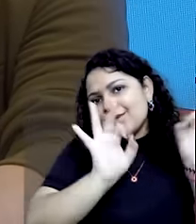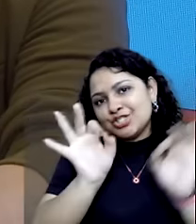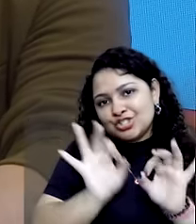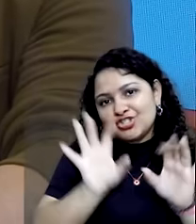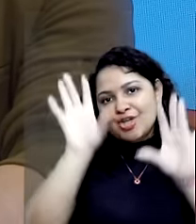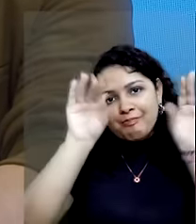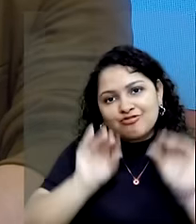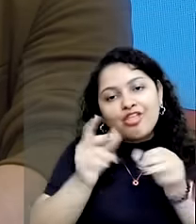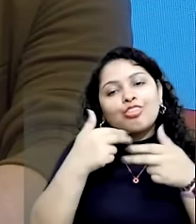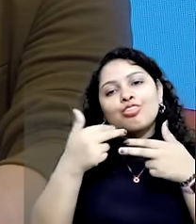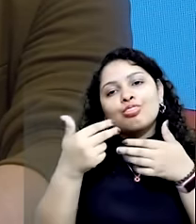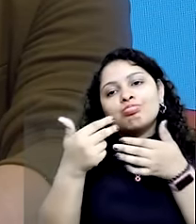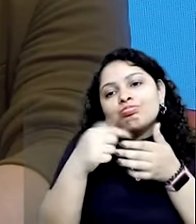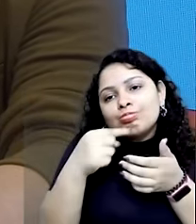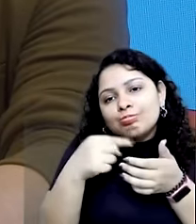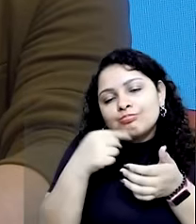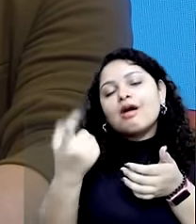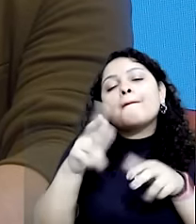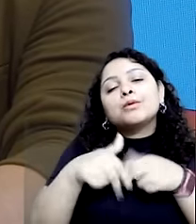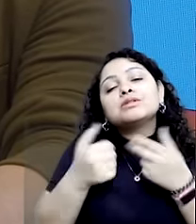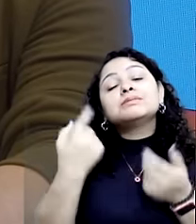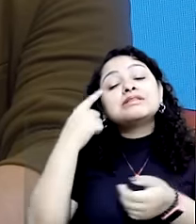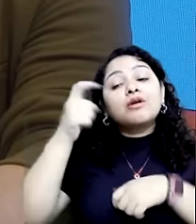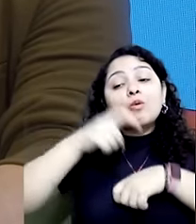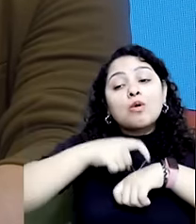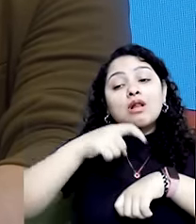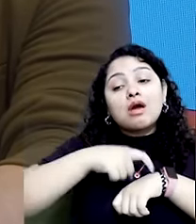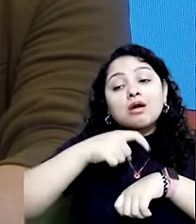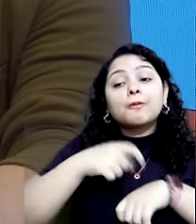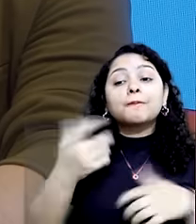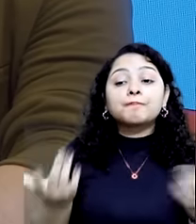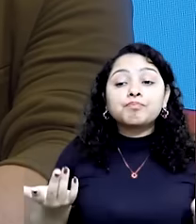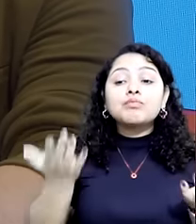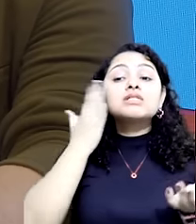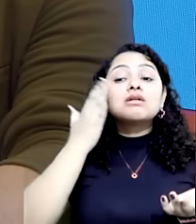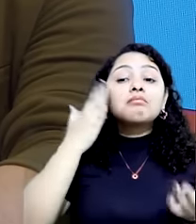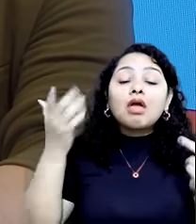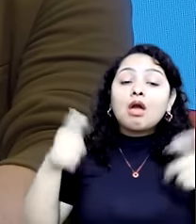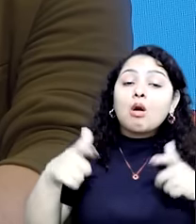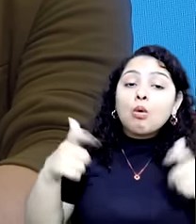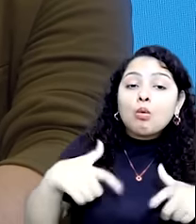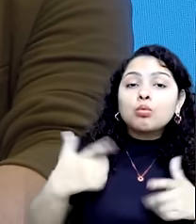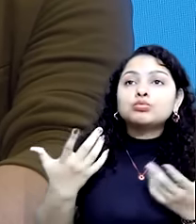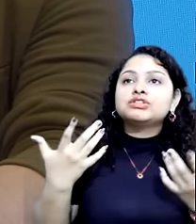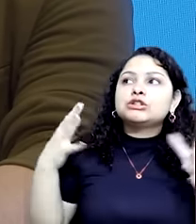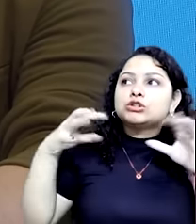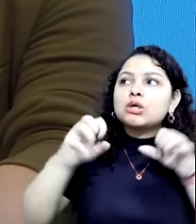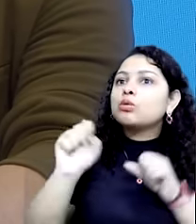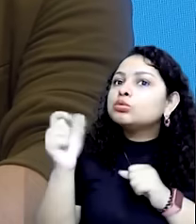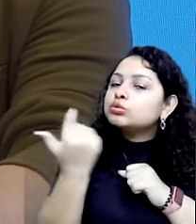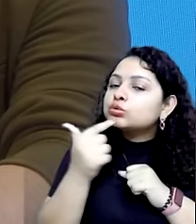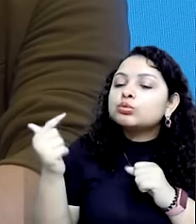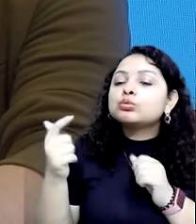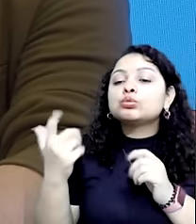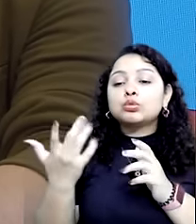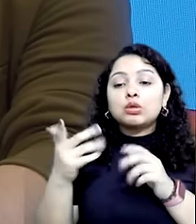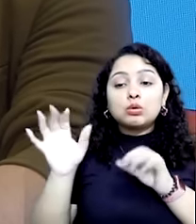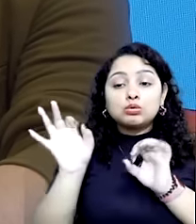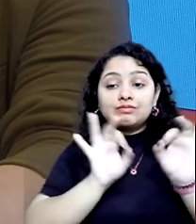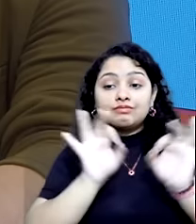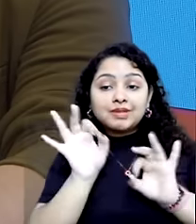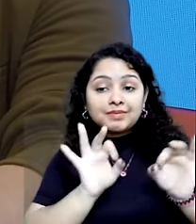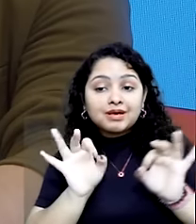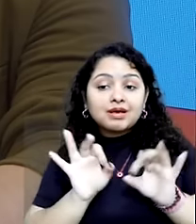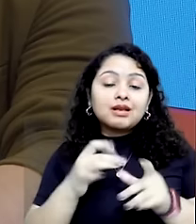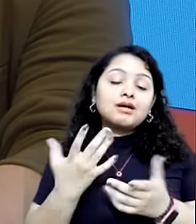dá então é realmente tem que entender os horários para saber aonde né não faz tanta sombra né De que maneira que vai posicionar porque